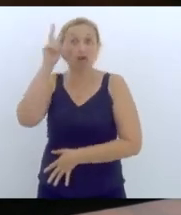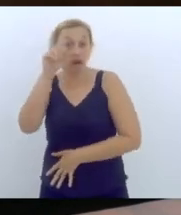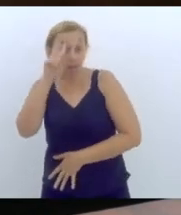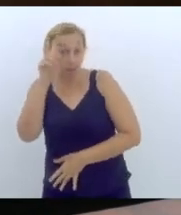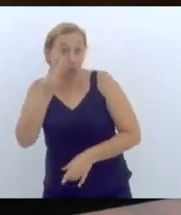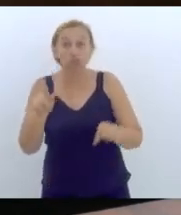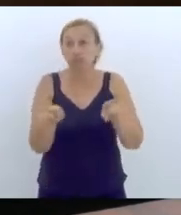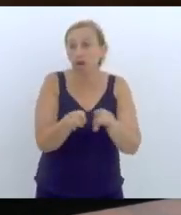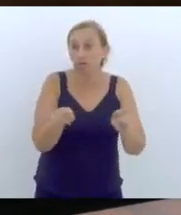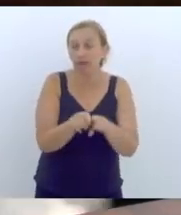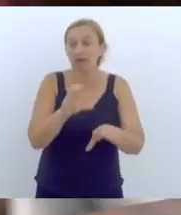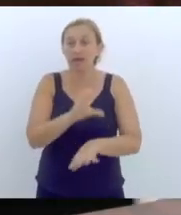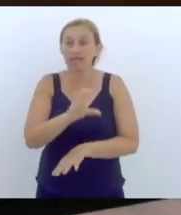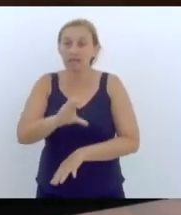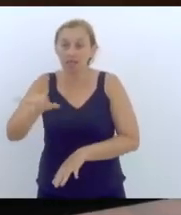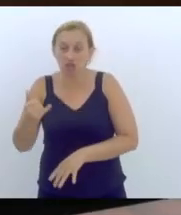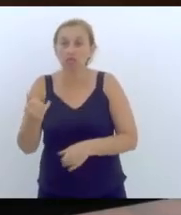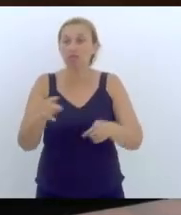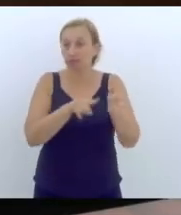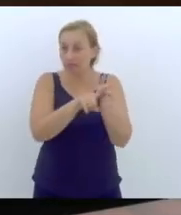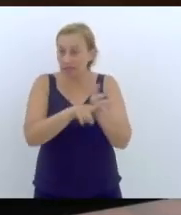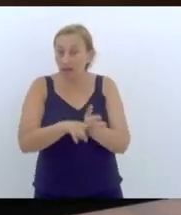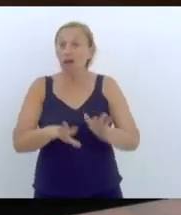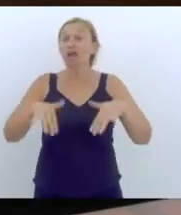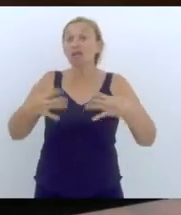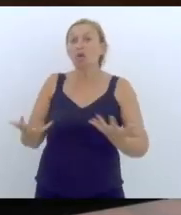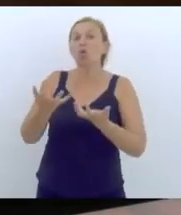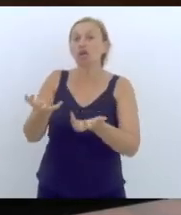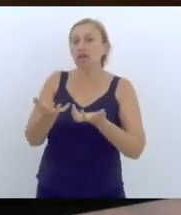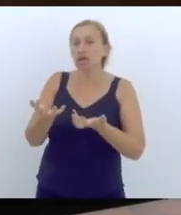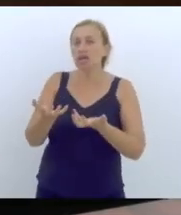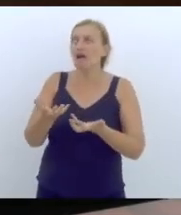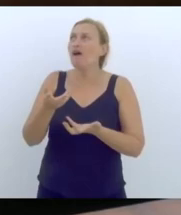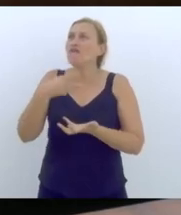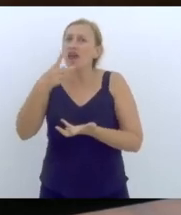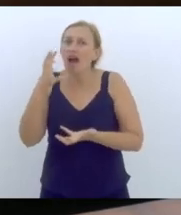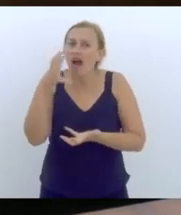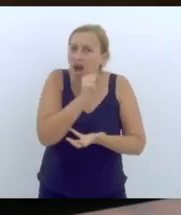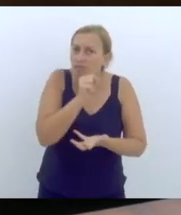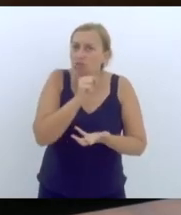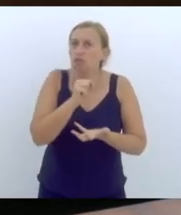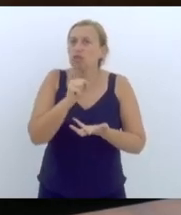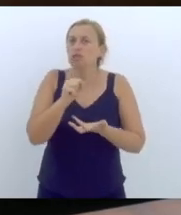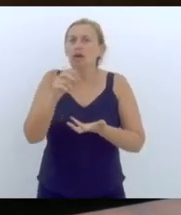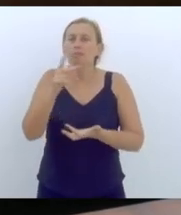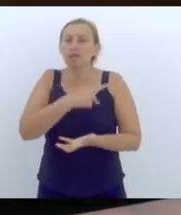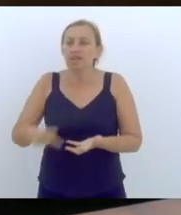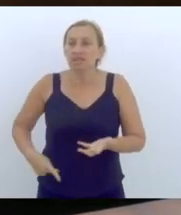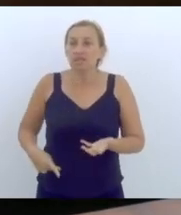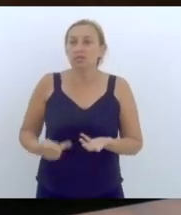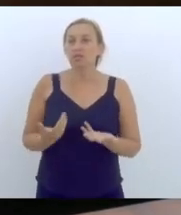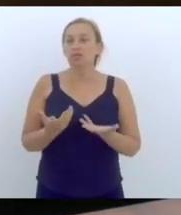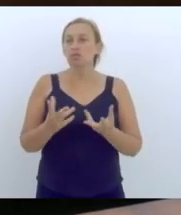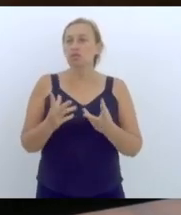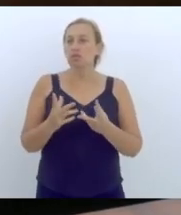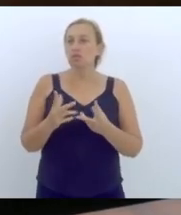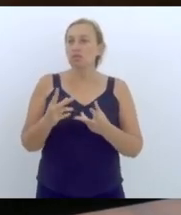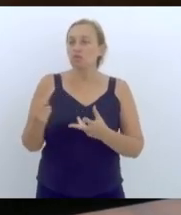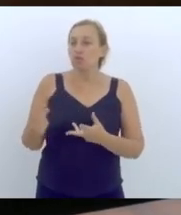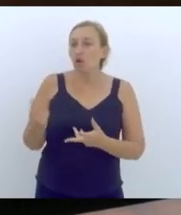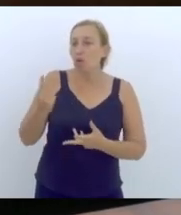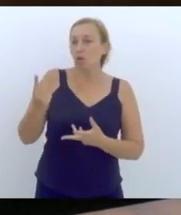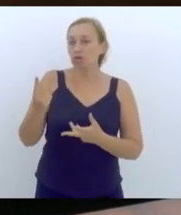que a CCJ vai analisar. Eu queria, então, falar rapidamente, presidenta, sobre o mérito do projeto.